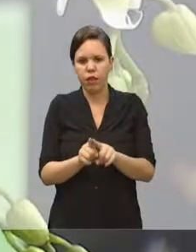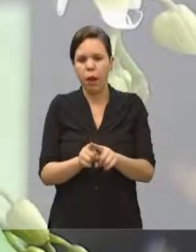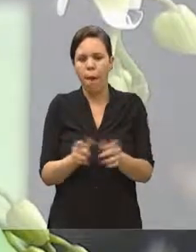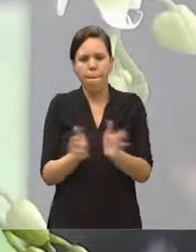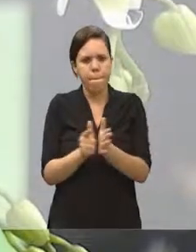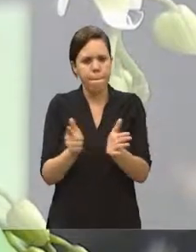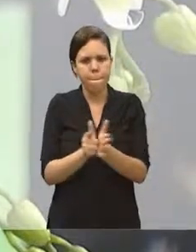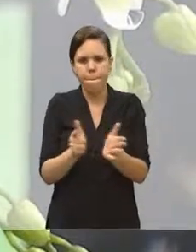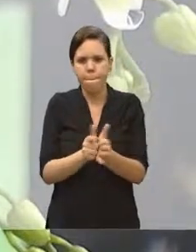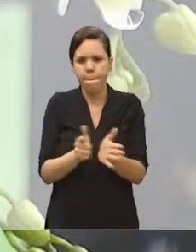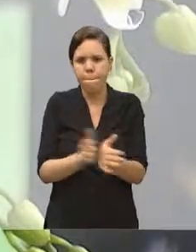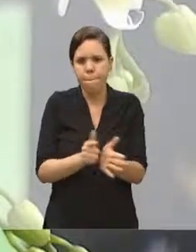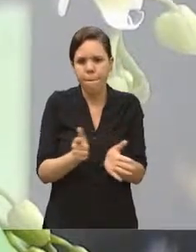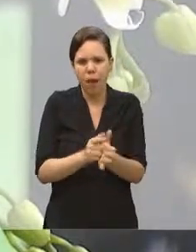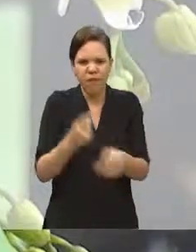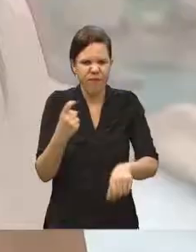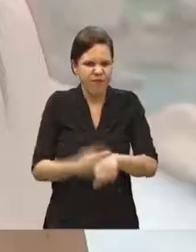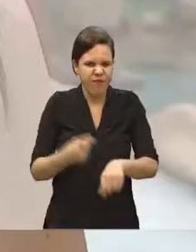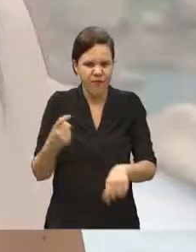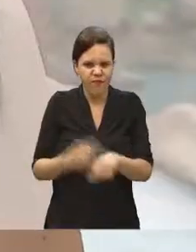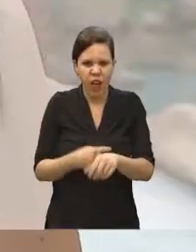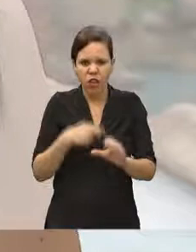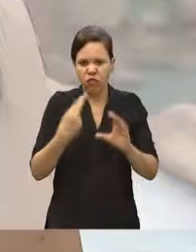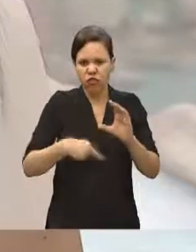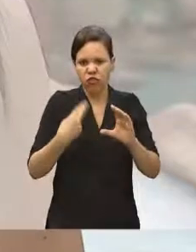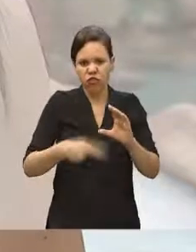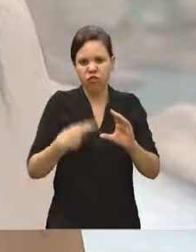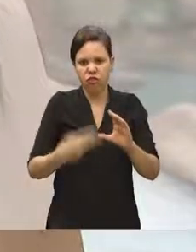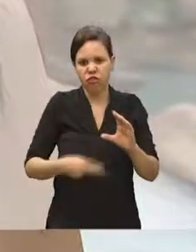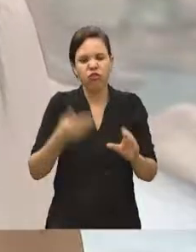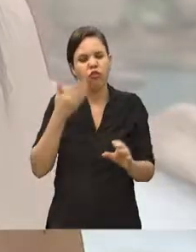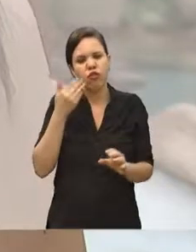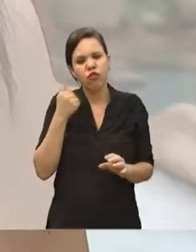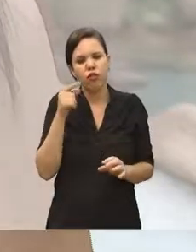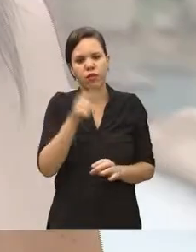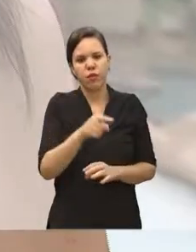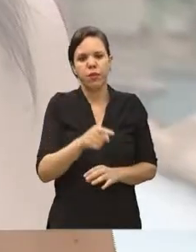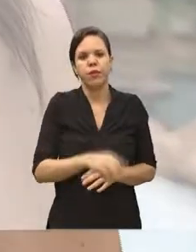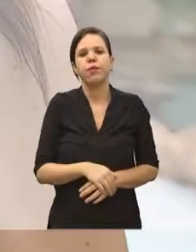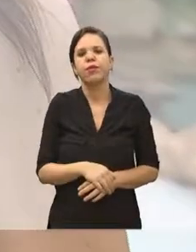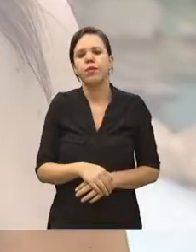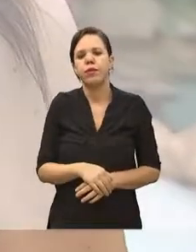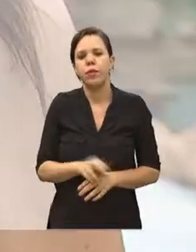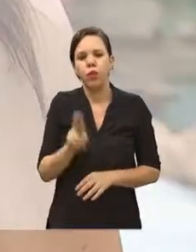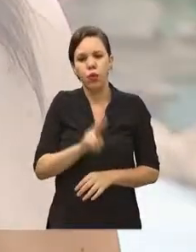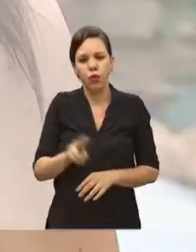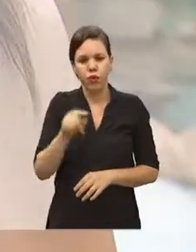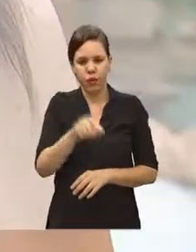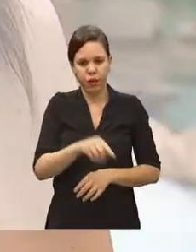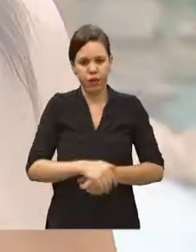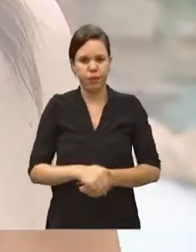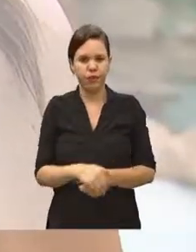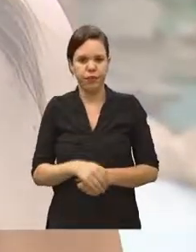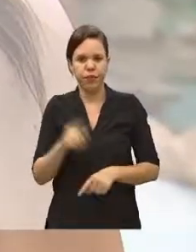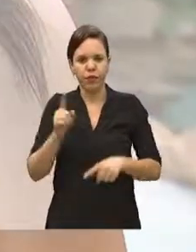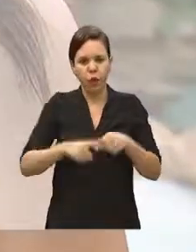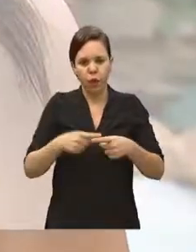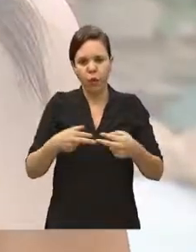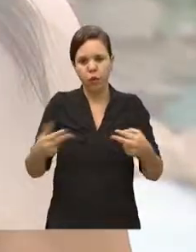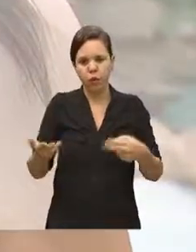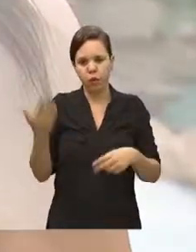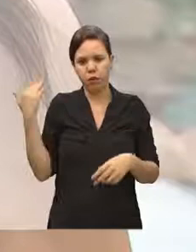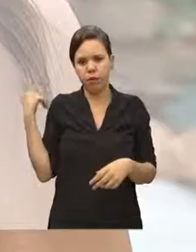papelão 100% reciclável. Nós projetamos esses vasos de papelão justamente para reutilizar o material que